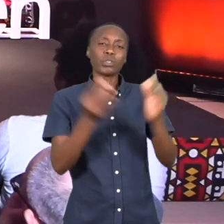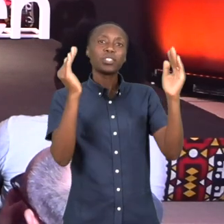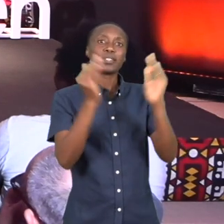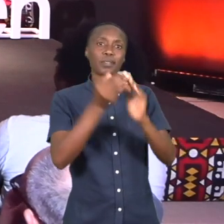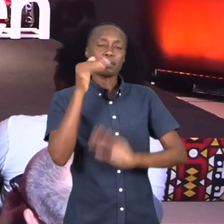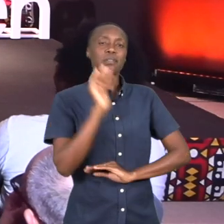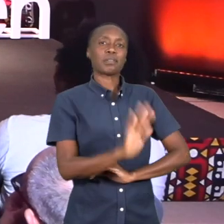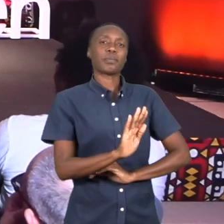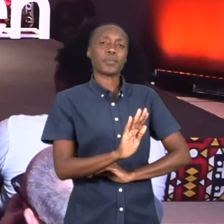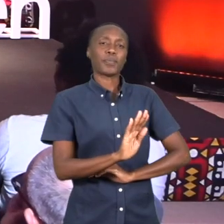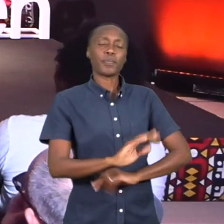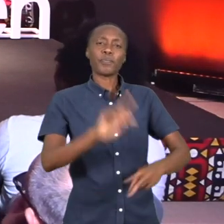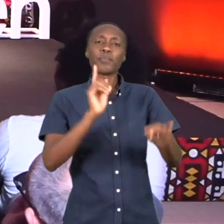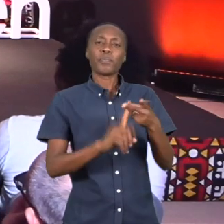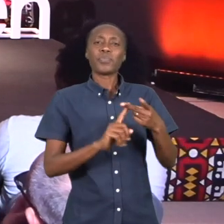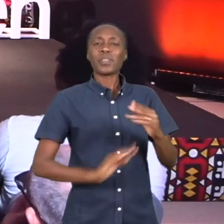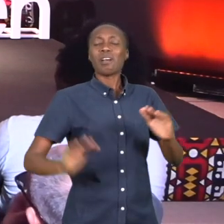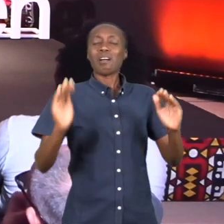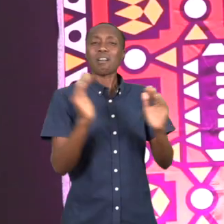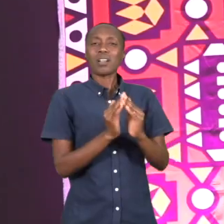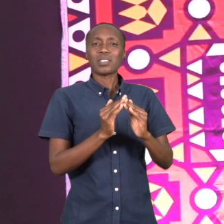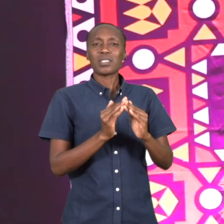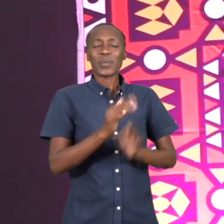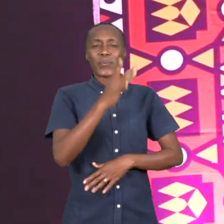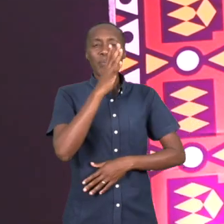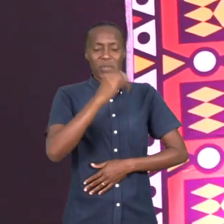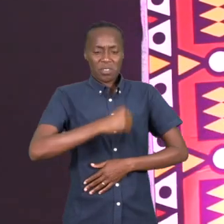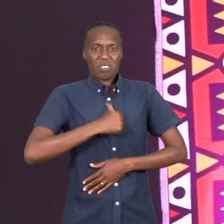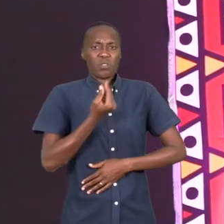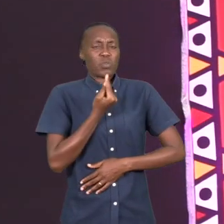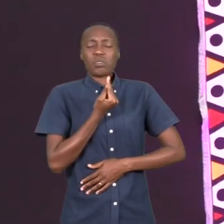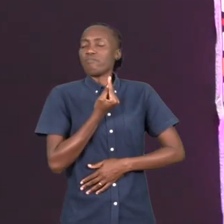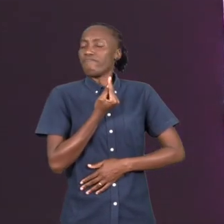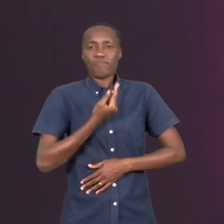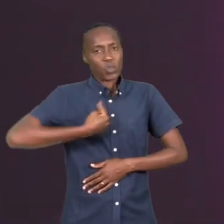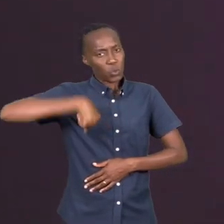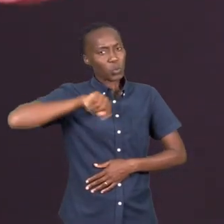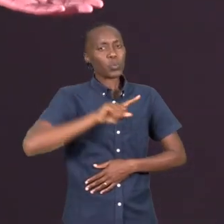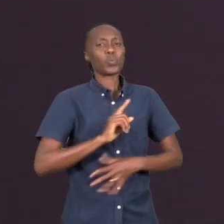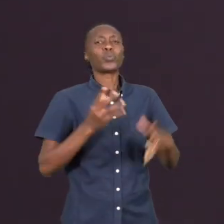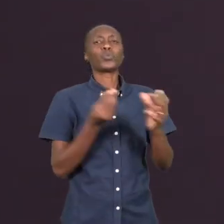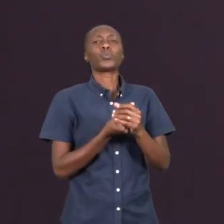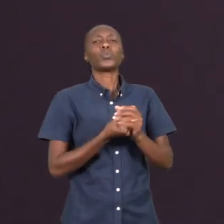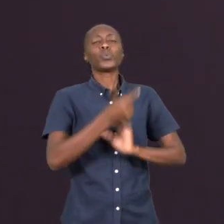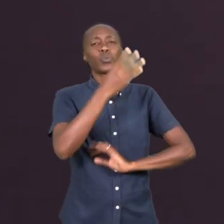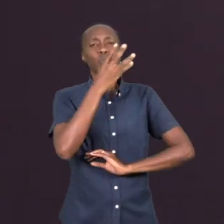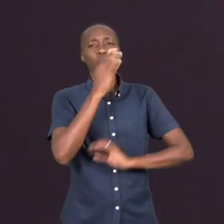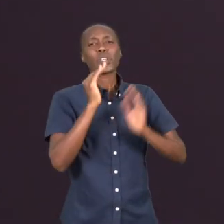todos nós. A casa que não sujo apenas eu, mas todos nós.